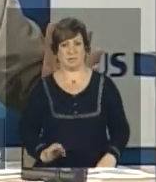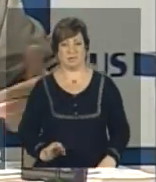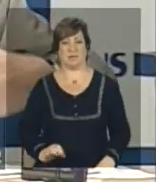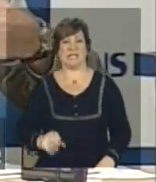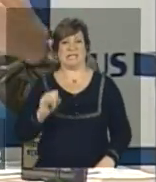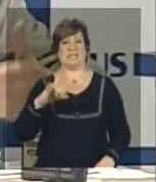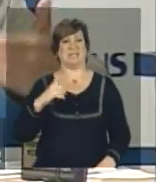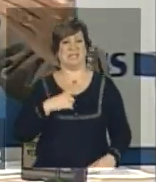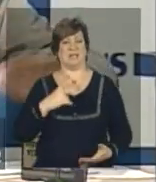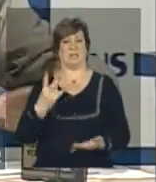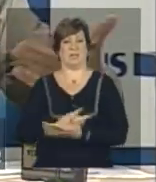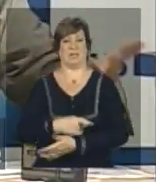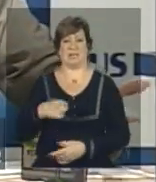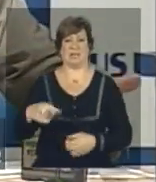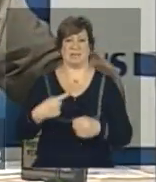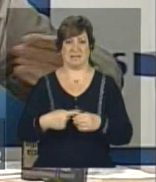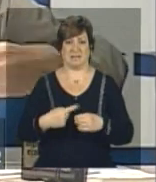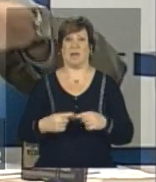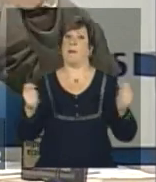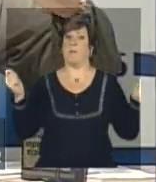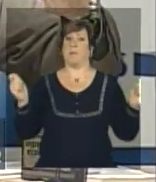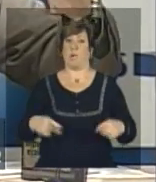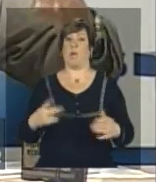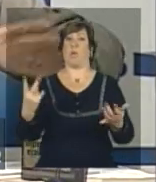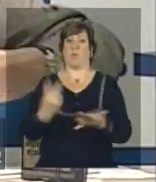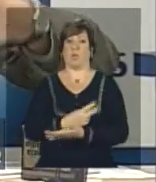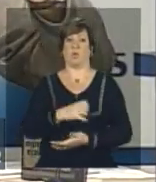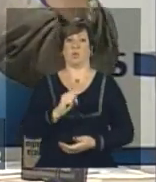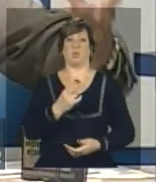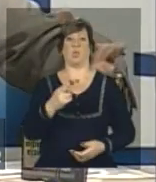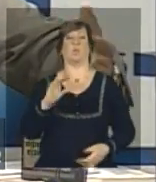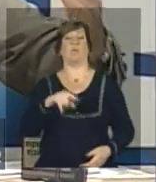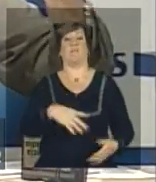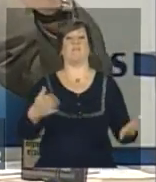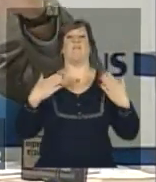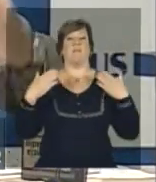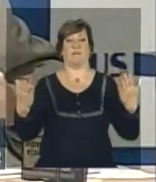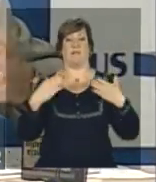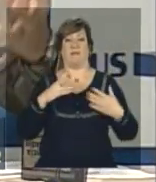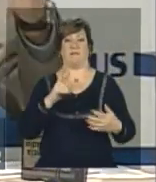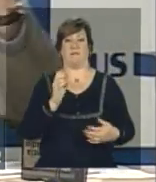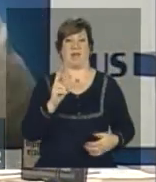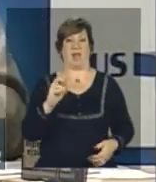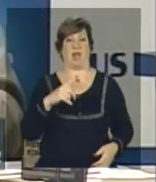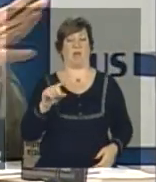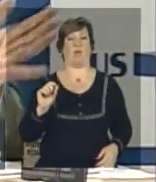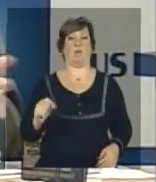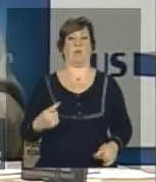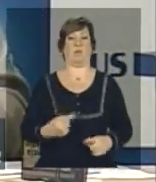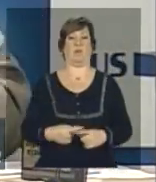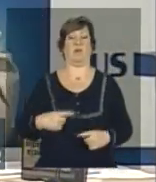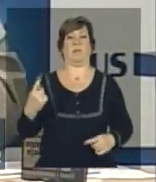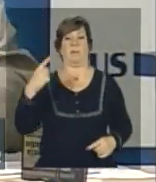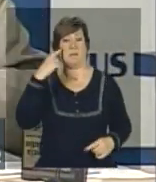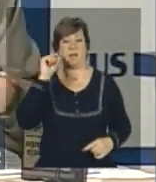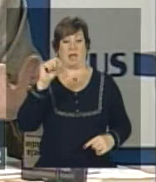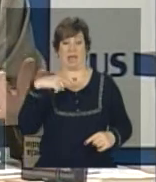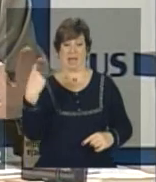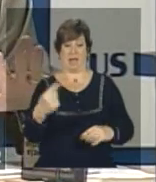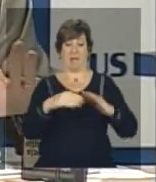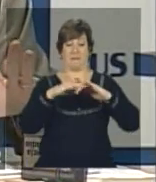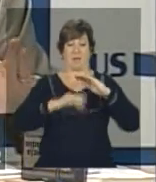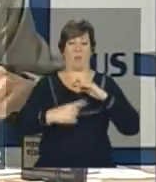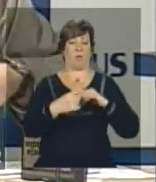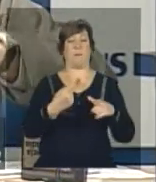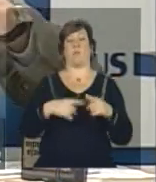naquela cidade, pode ter surto no verão. Isso não é uma fatalidade que os que estão com menos de 1 não vão ter